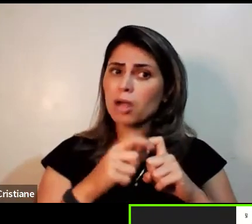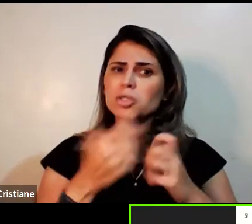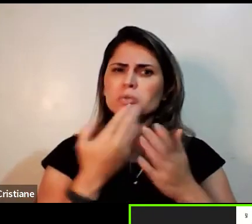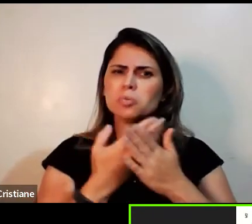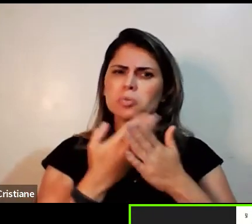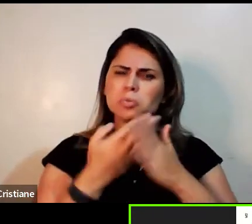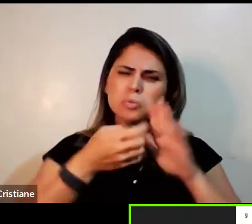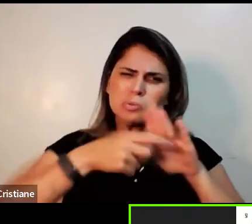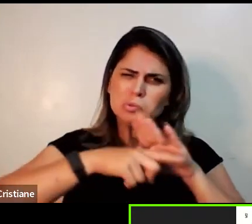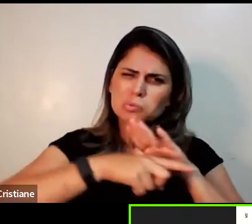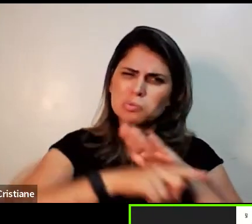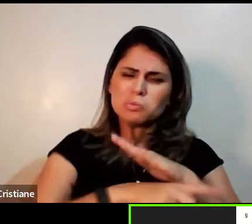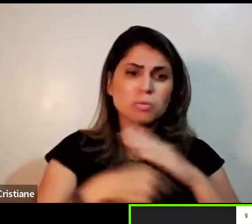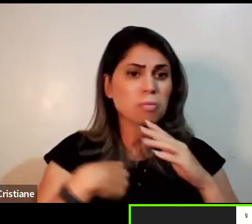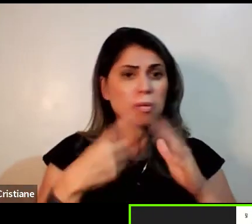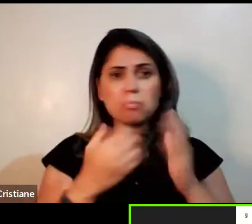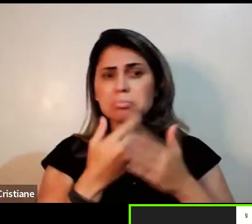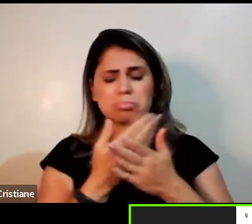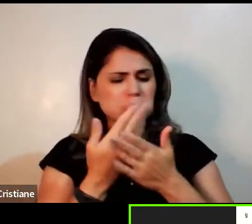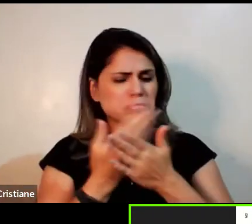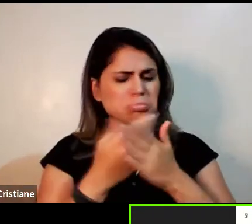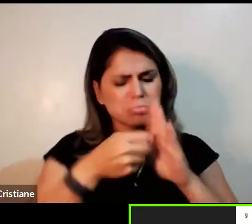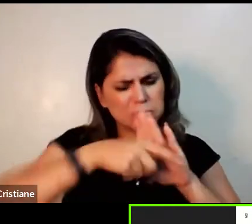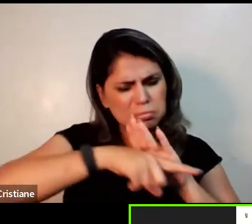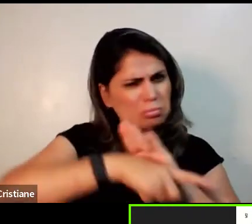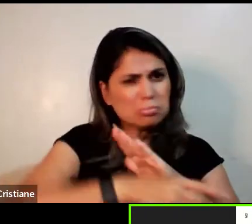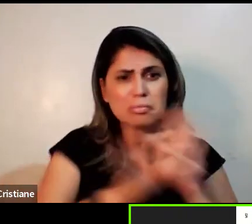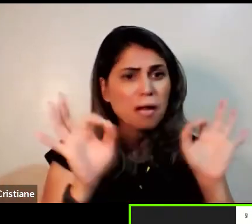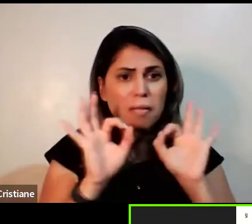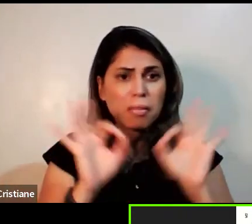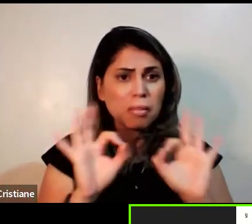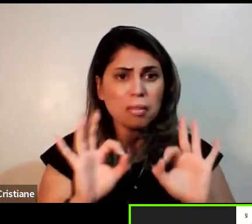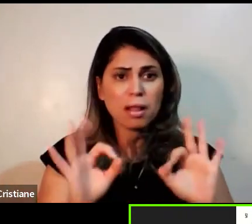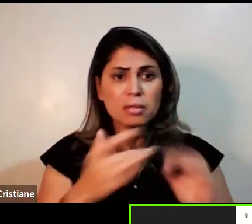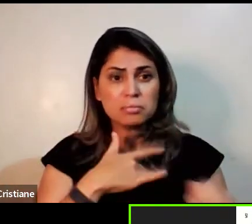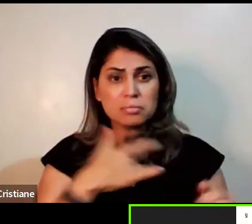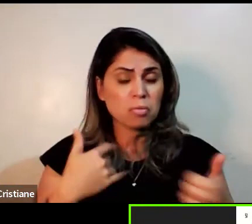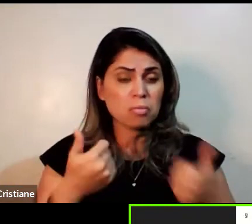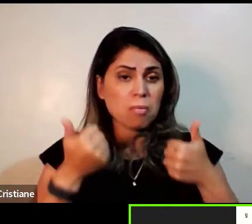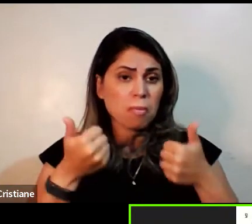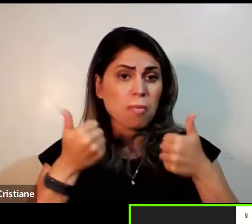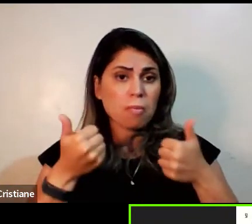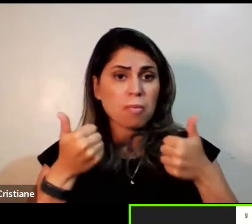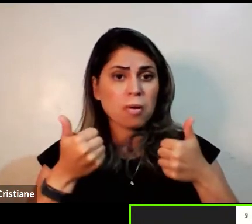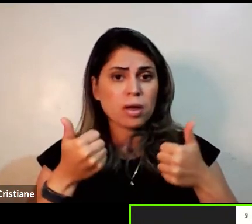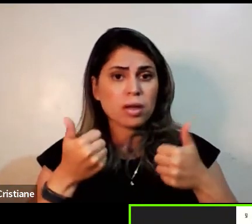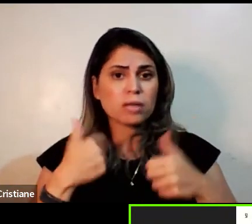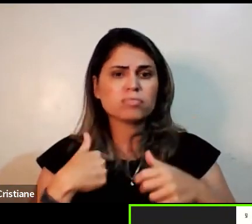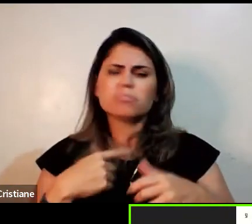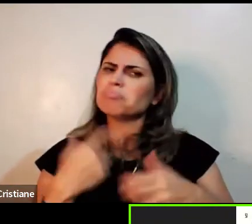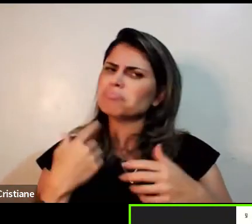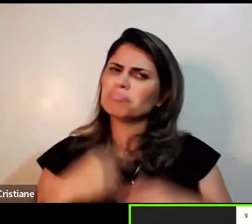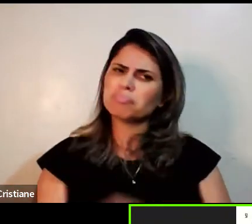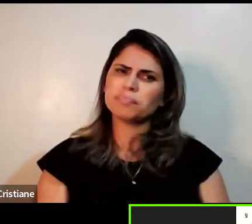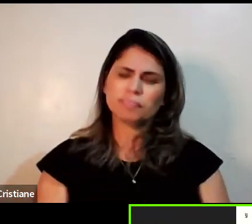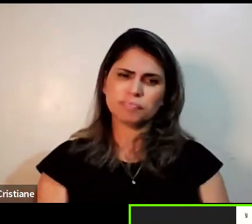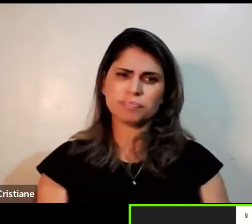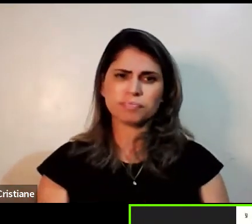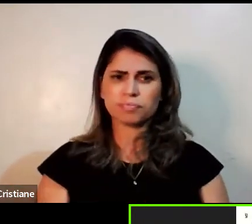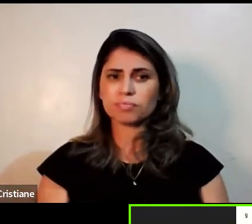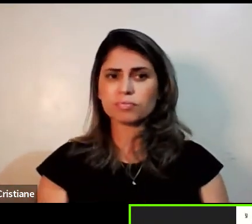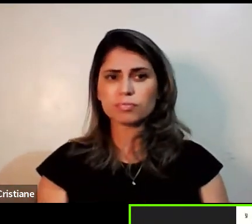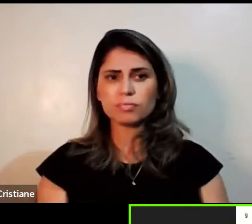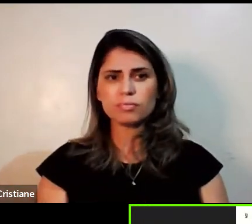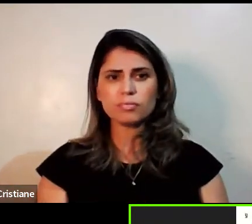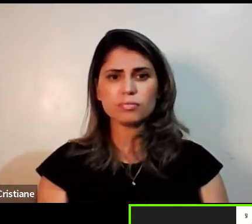meus primeiros exames não davam nada. Até a eletroneuromiografia também não dava nada. E